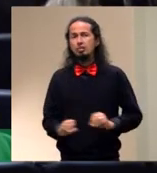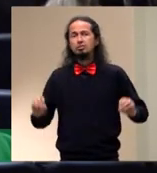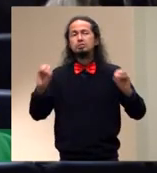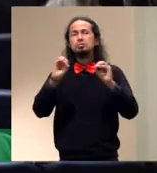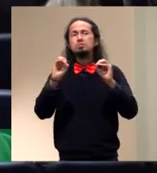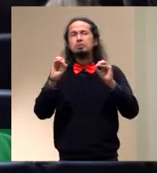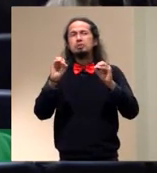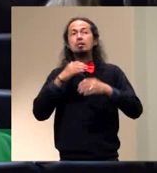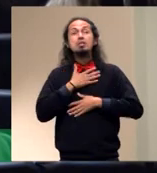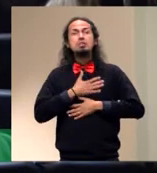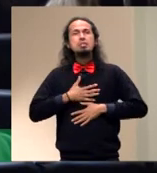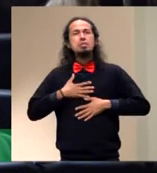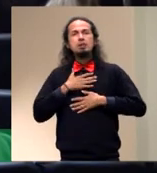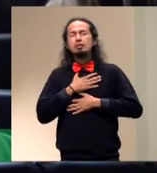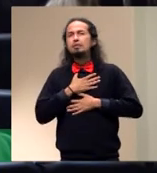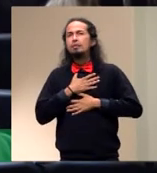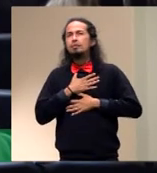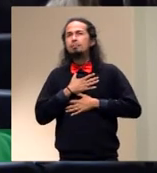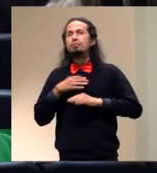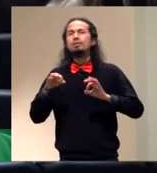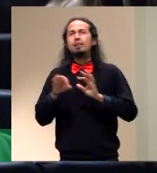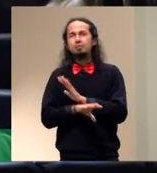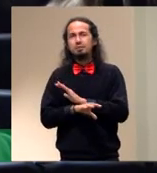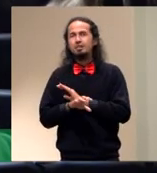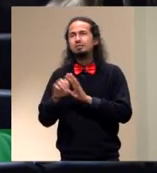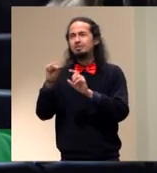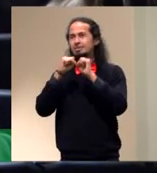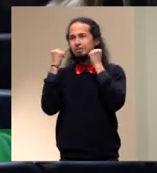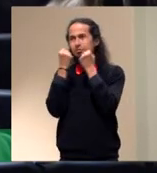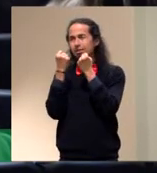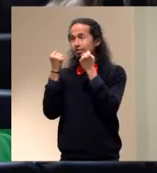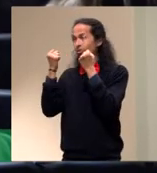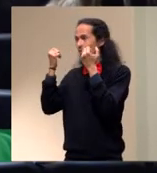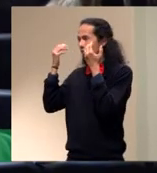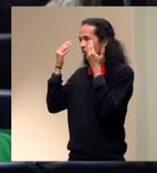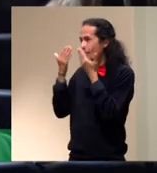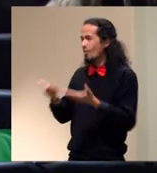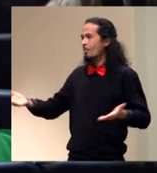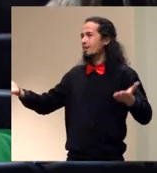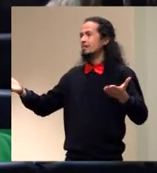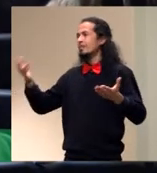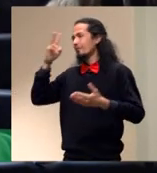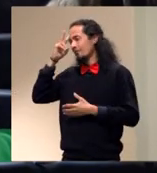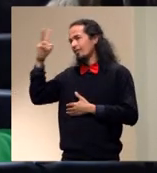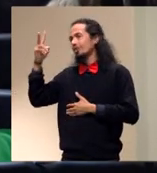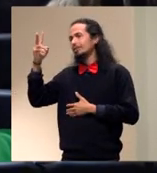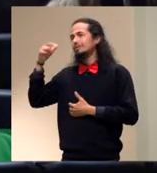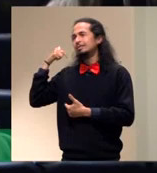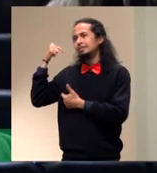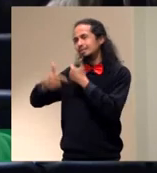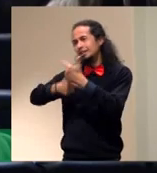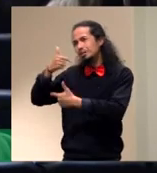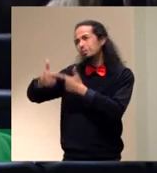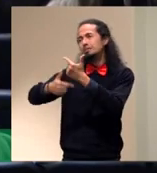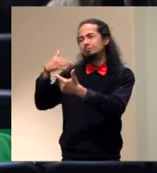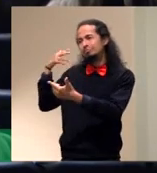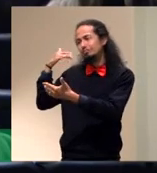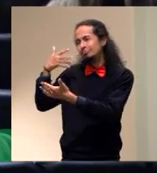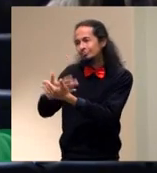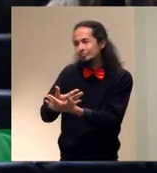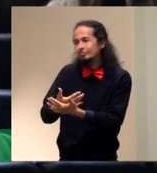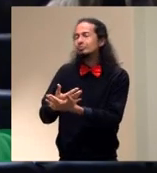muito satisfatório a gente encerrar o seminário com esse fortalecimento, né? O fortalecimento de uma trajetória, de documentos,